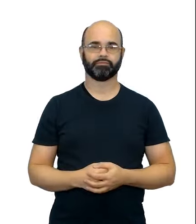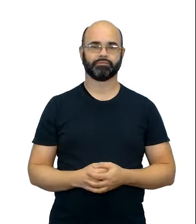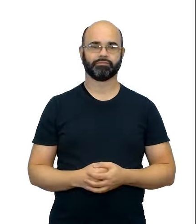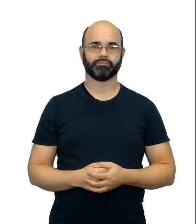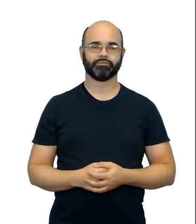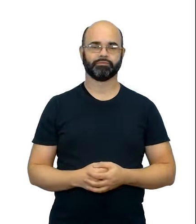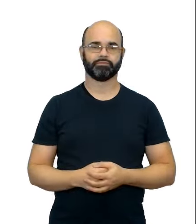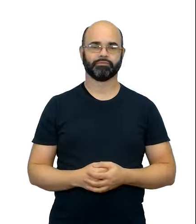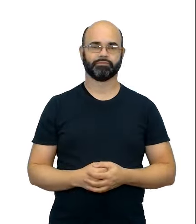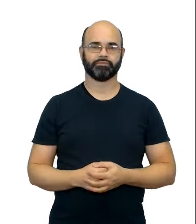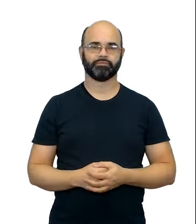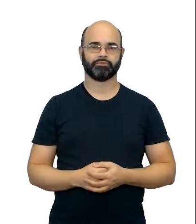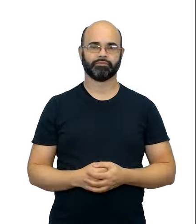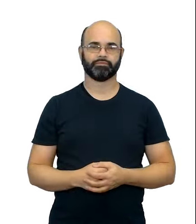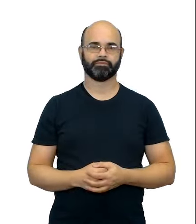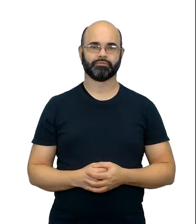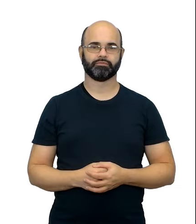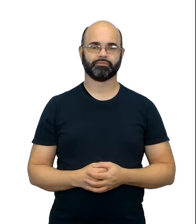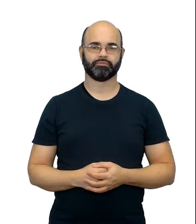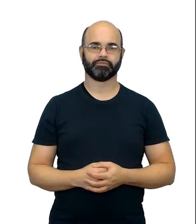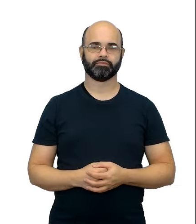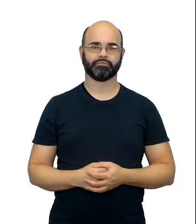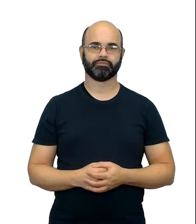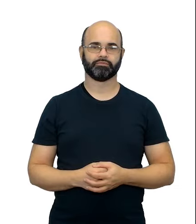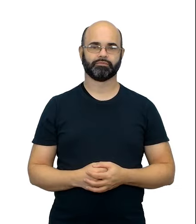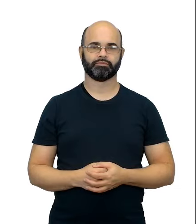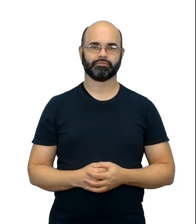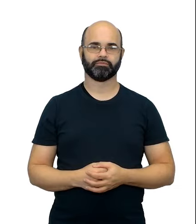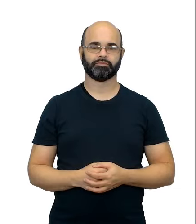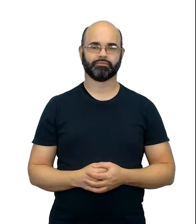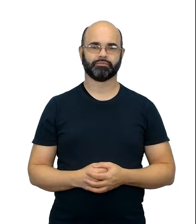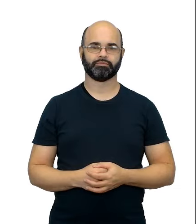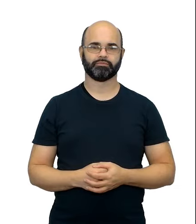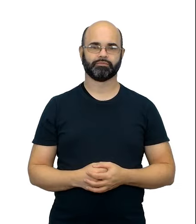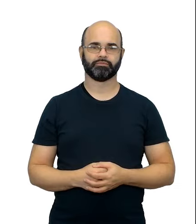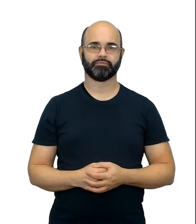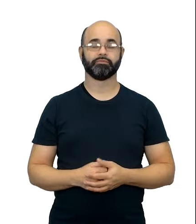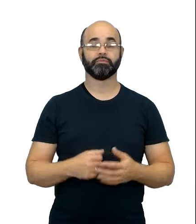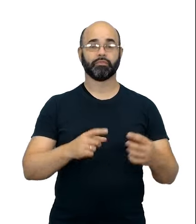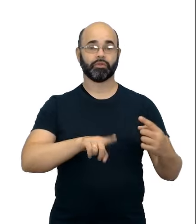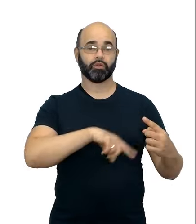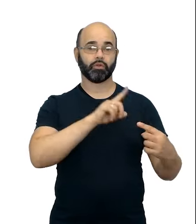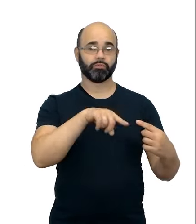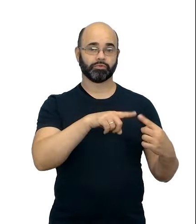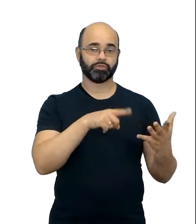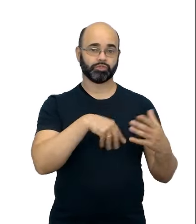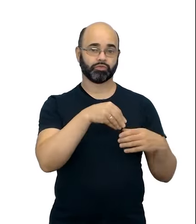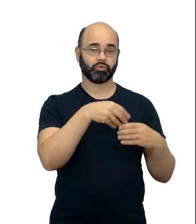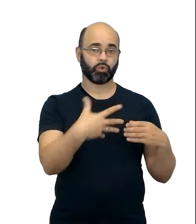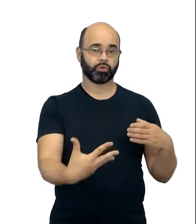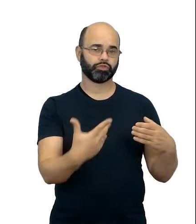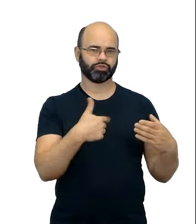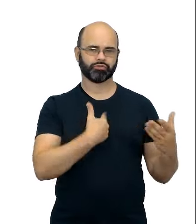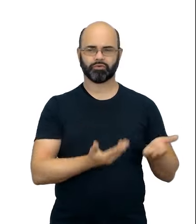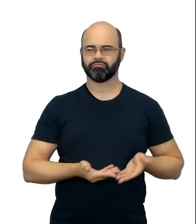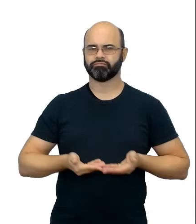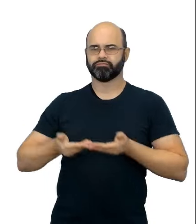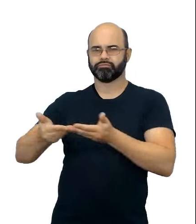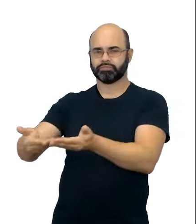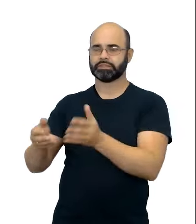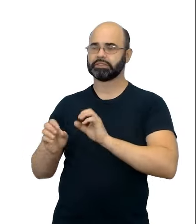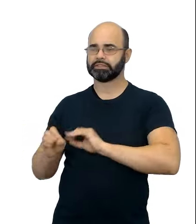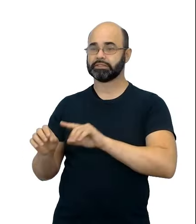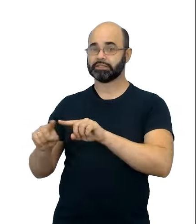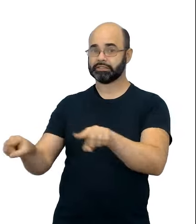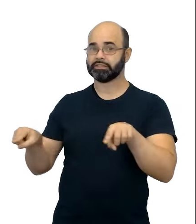possíveis maneiras de se passar o objetivo, o conteúdo que é o nosso objetivo na sala de